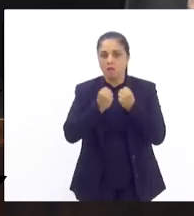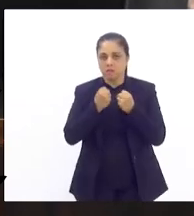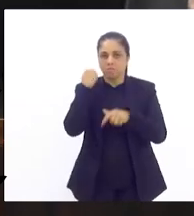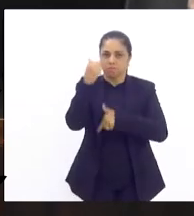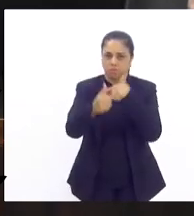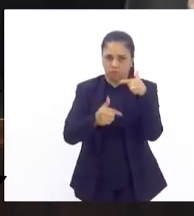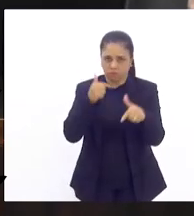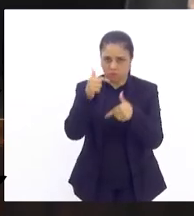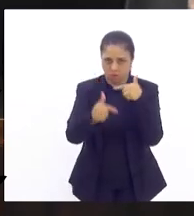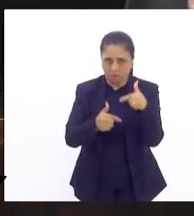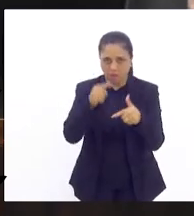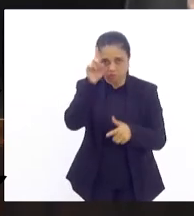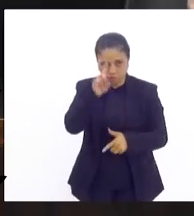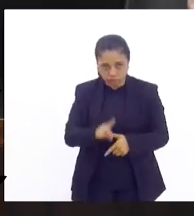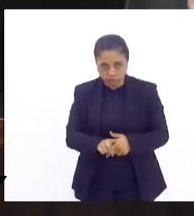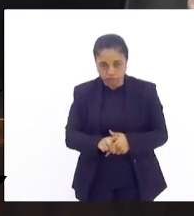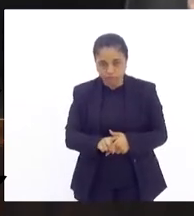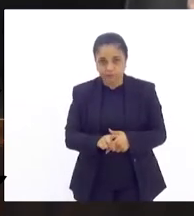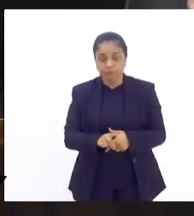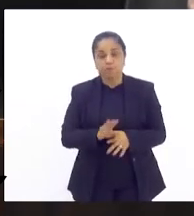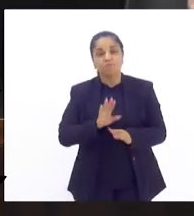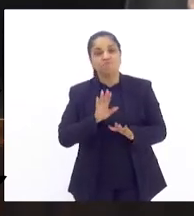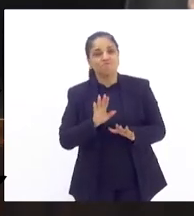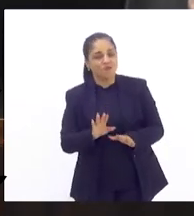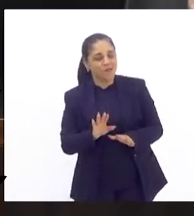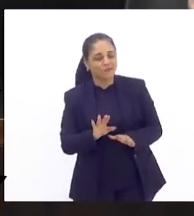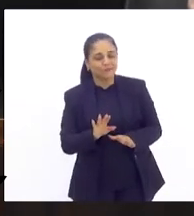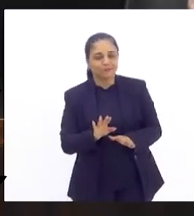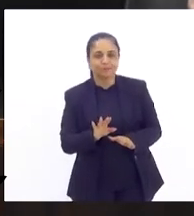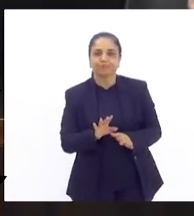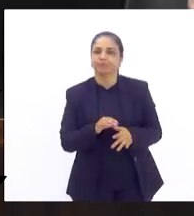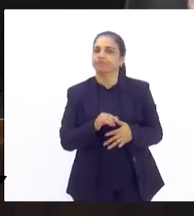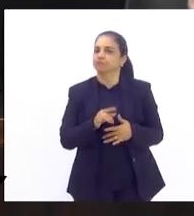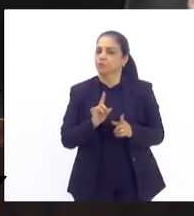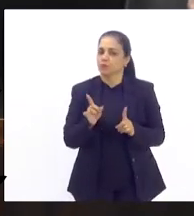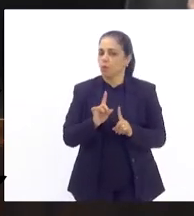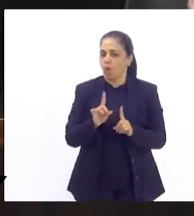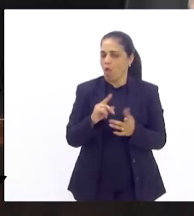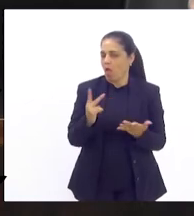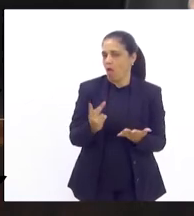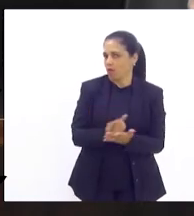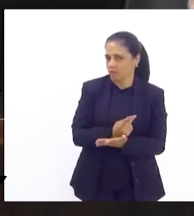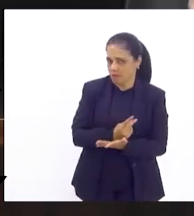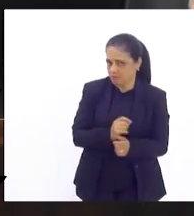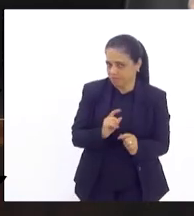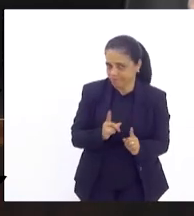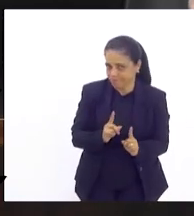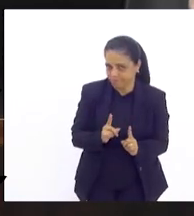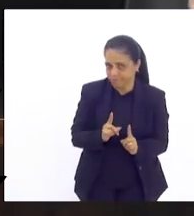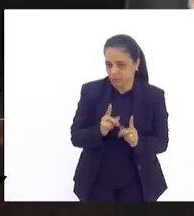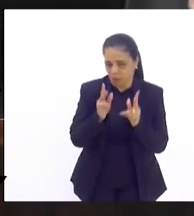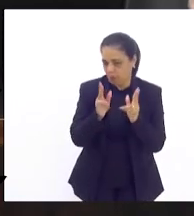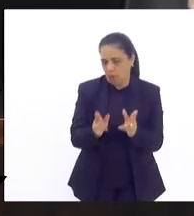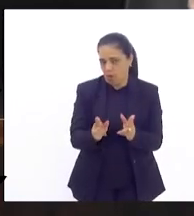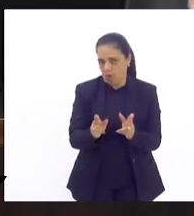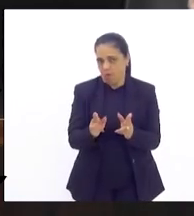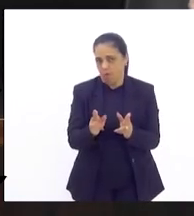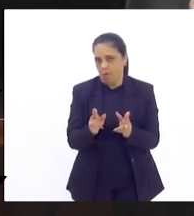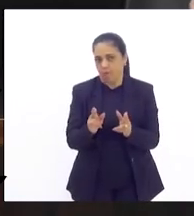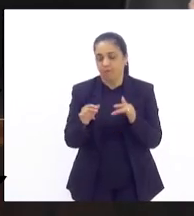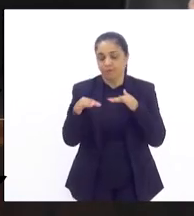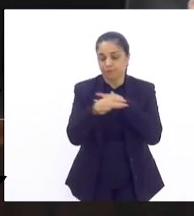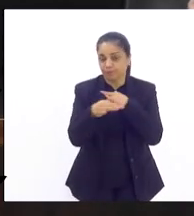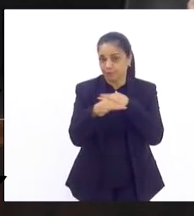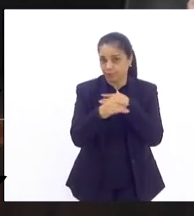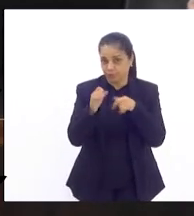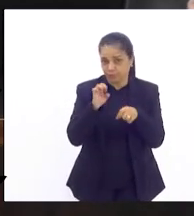direito. Infelizmente, não é aquilo que justamente vemos acontecendo por todo o estado do Rio de